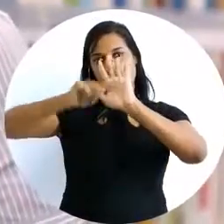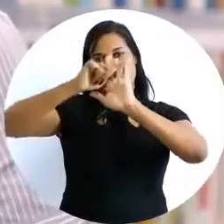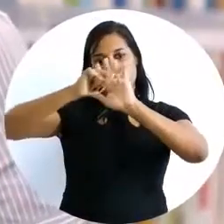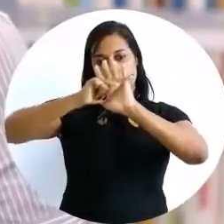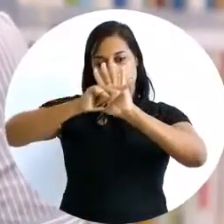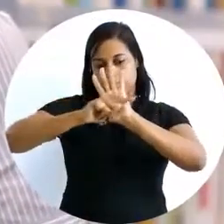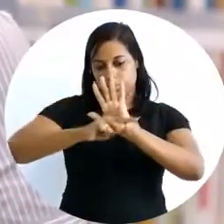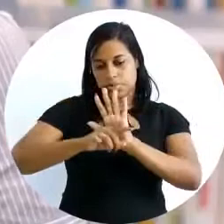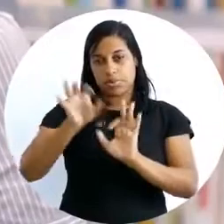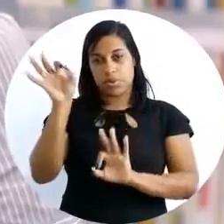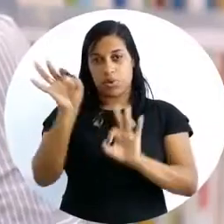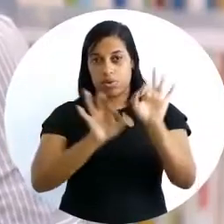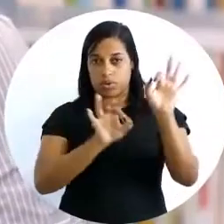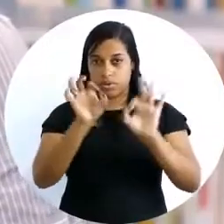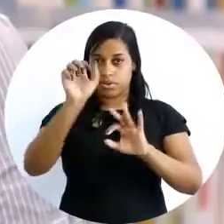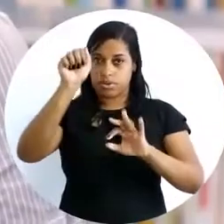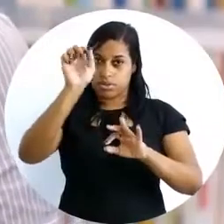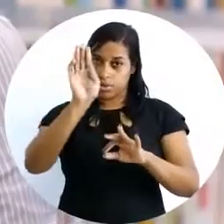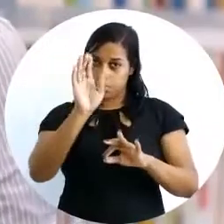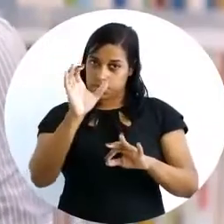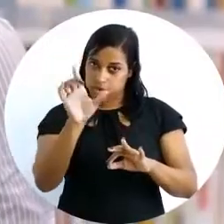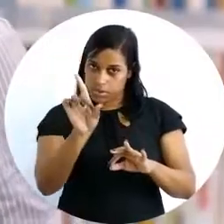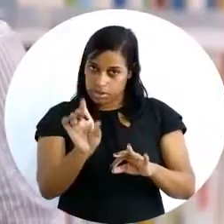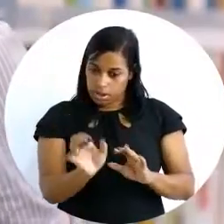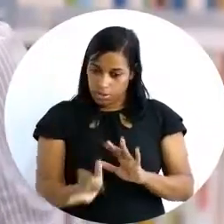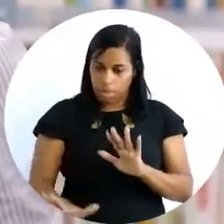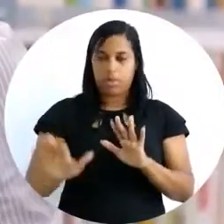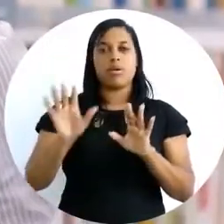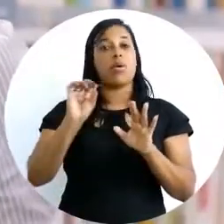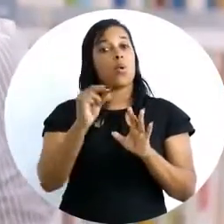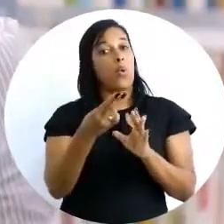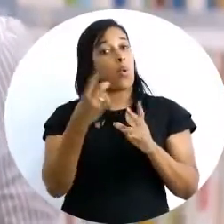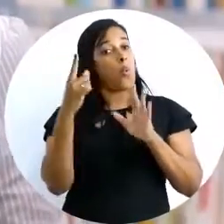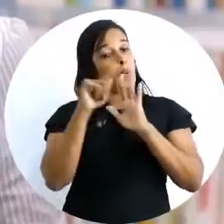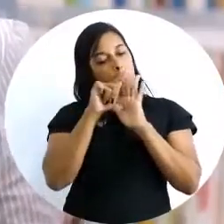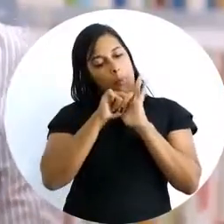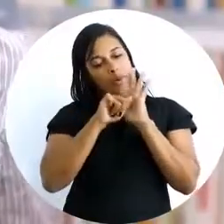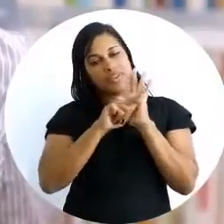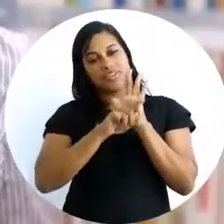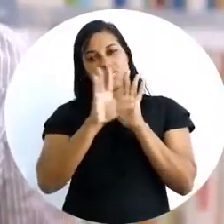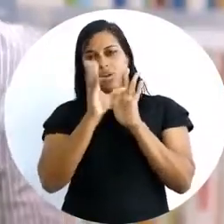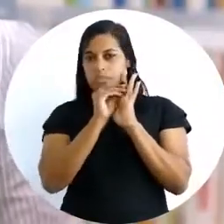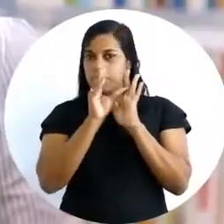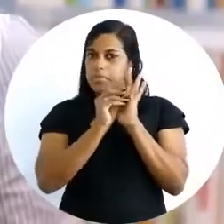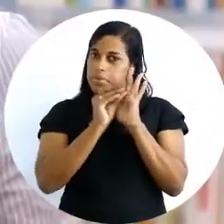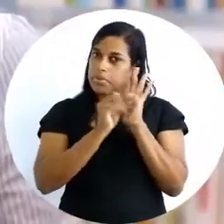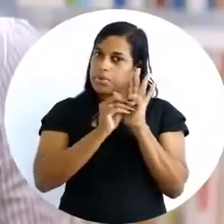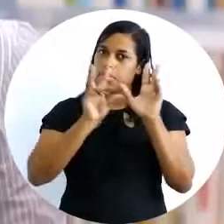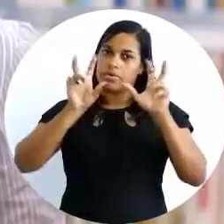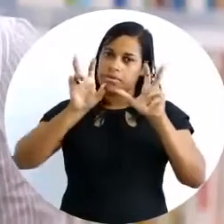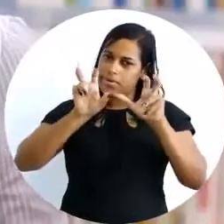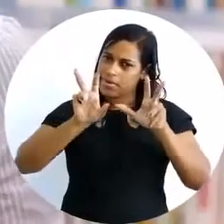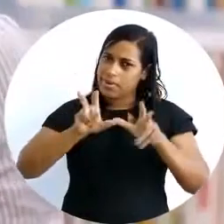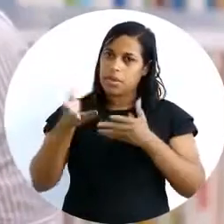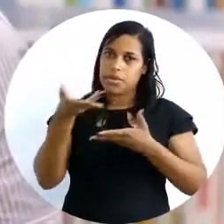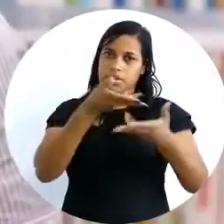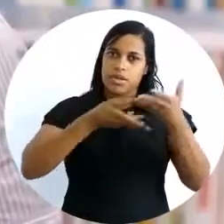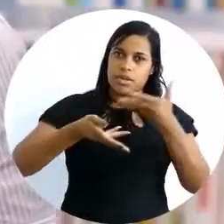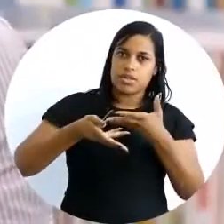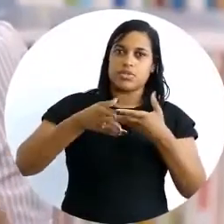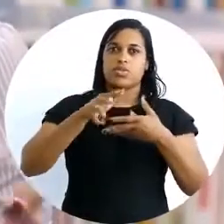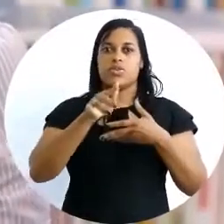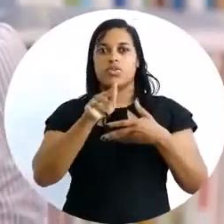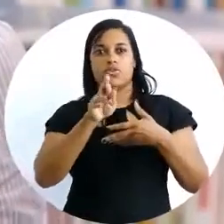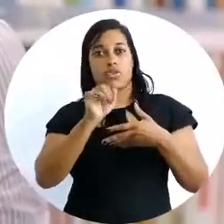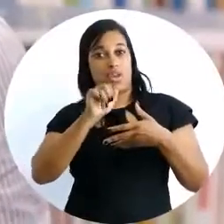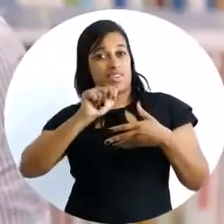lista simples, organizada alfabeticamente, ou uma lista mais complexa, contendo os termos e as relações, por exemplo, termos